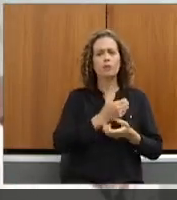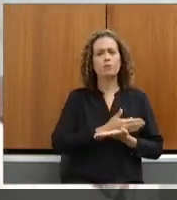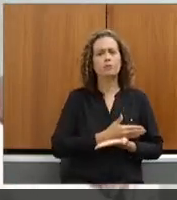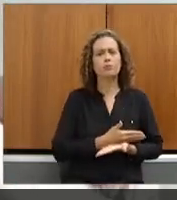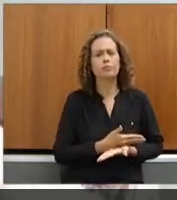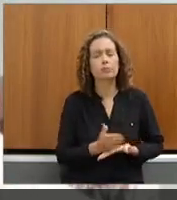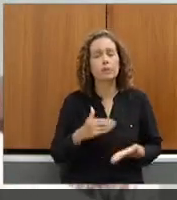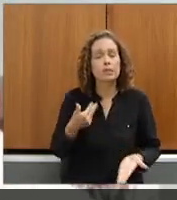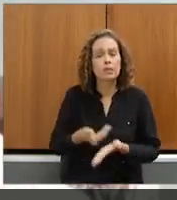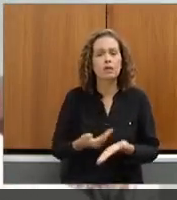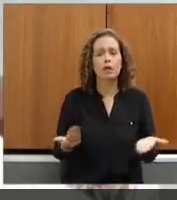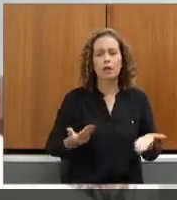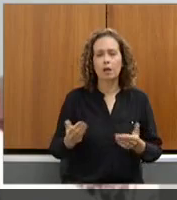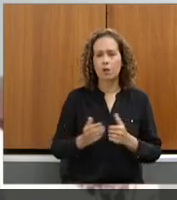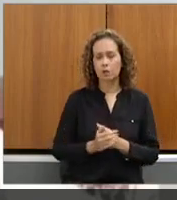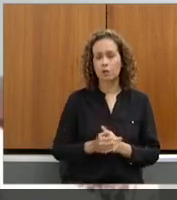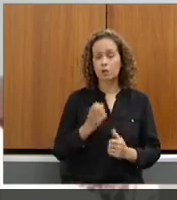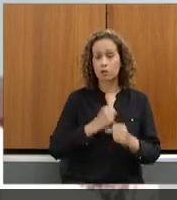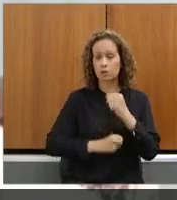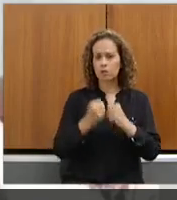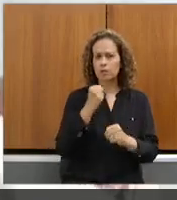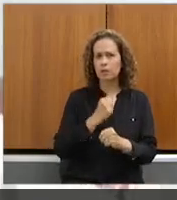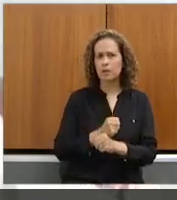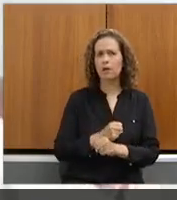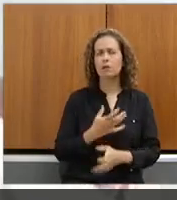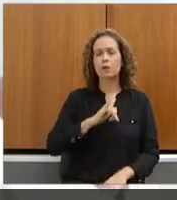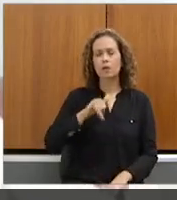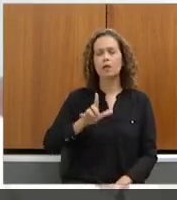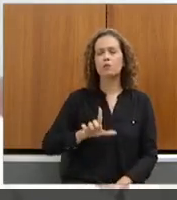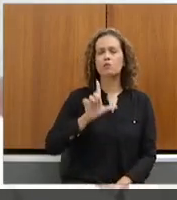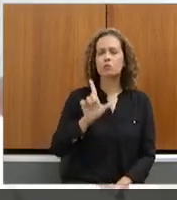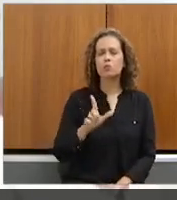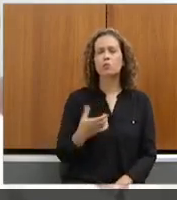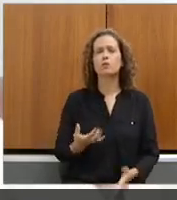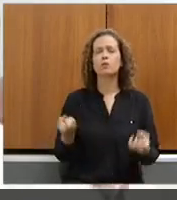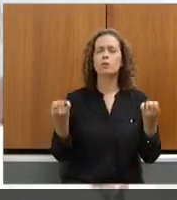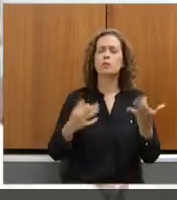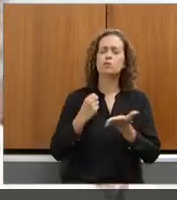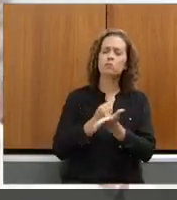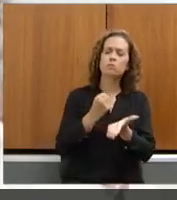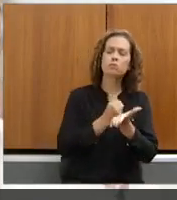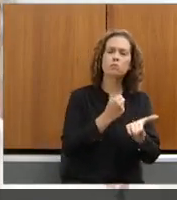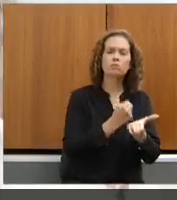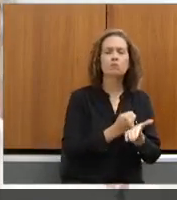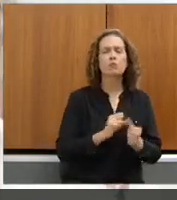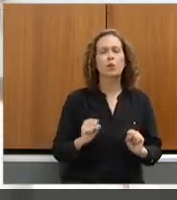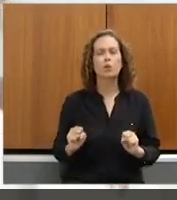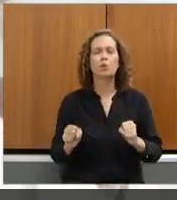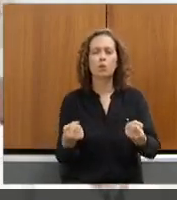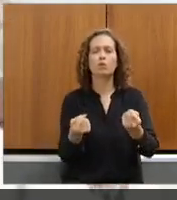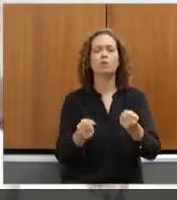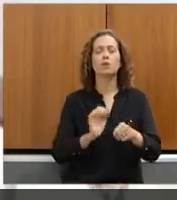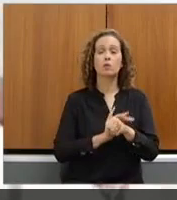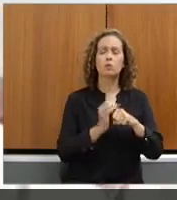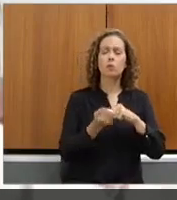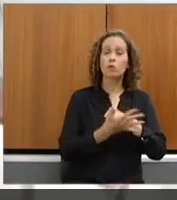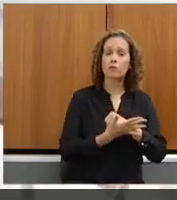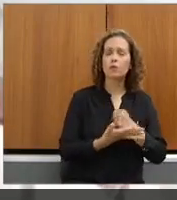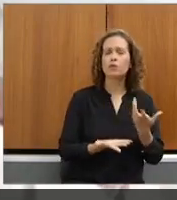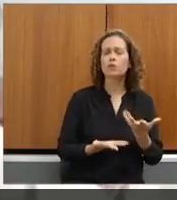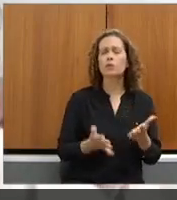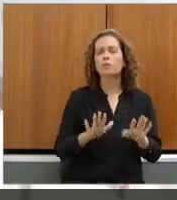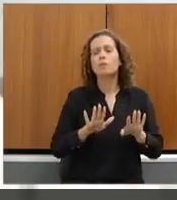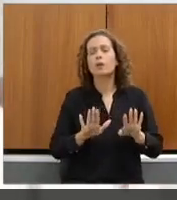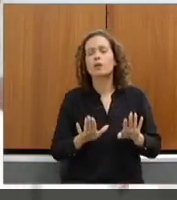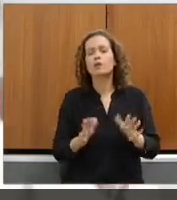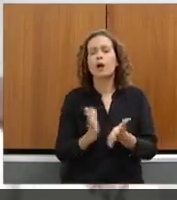federal decretou na portaria lá de julho é sobre os auxílios que viriam para enfrentamento ao convide muitos prefeitos que tiveram os